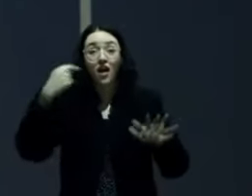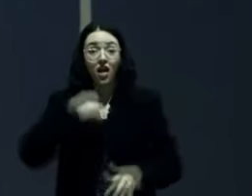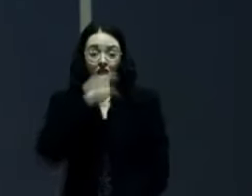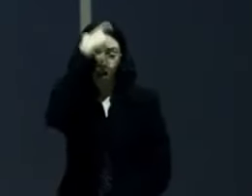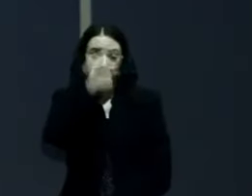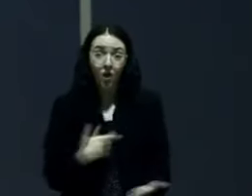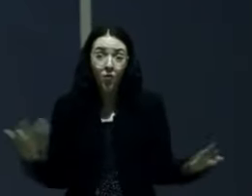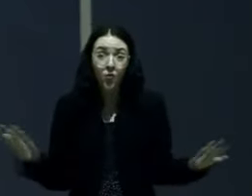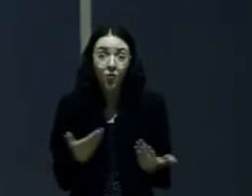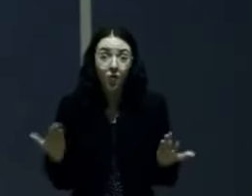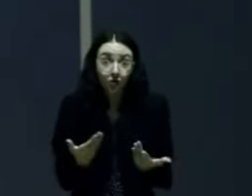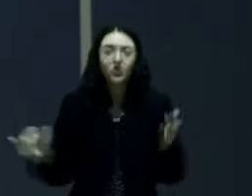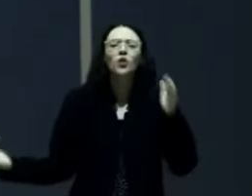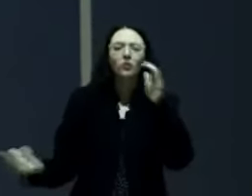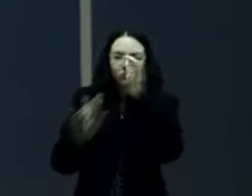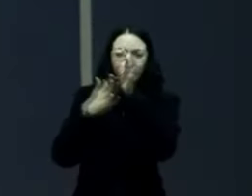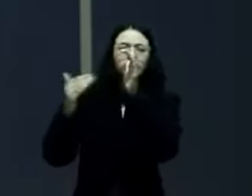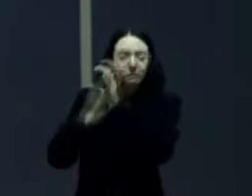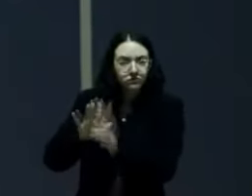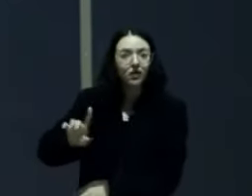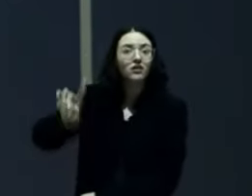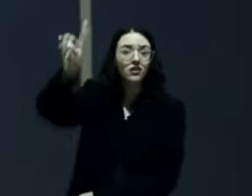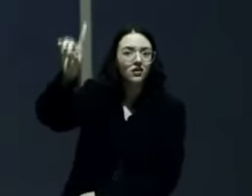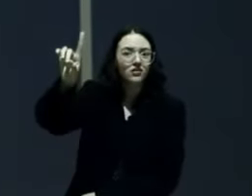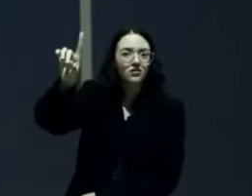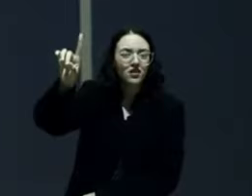E esse culto não é de qualquer jeito, não.